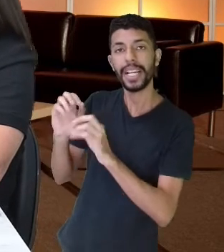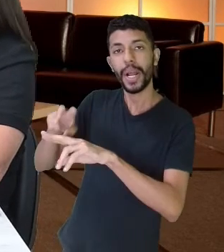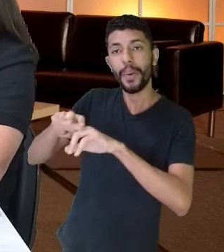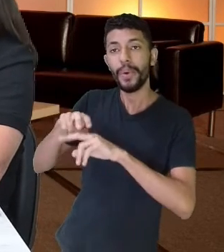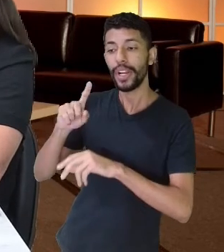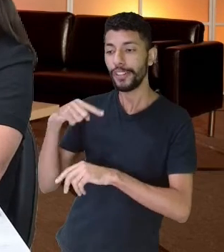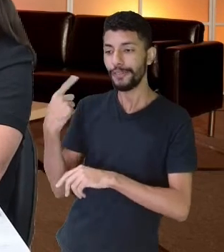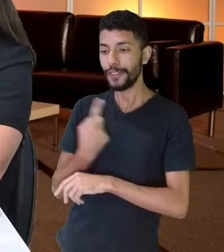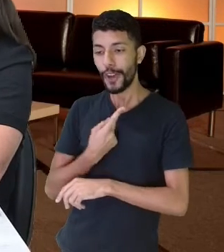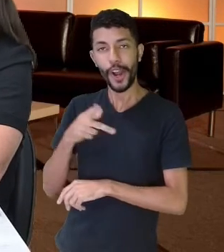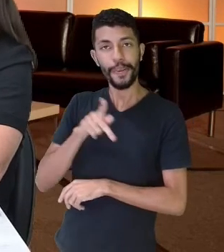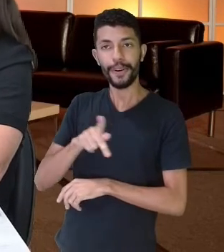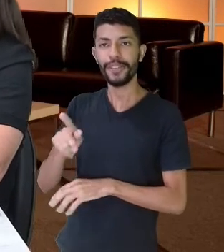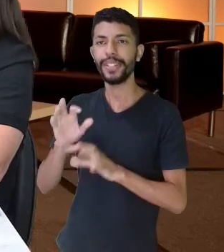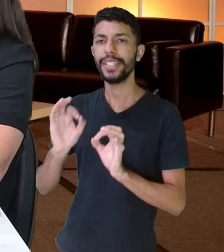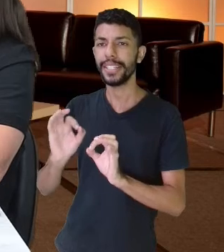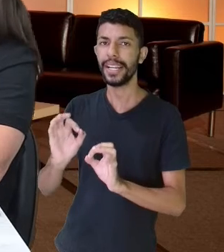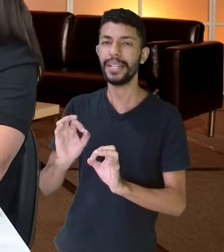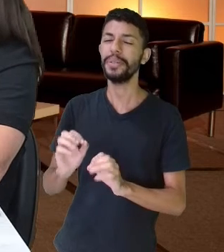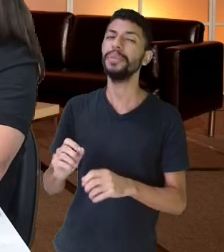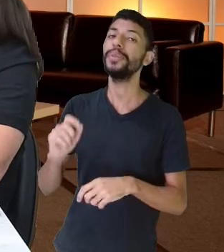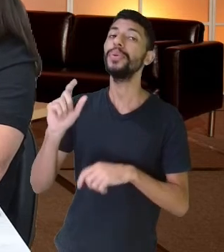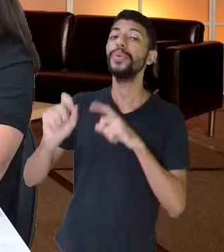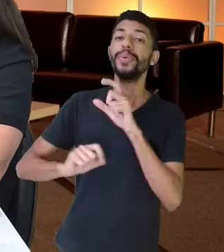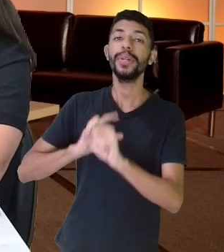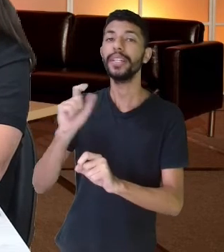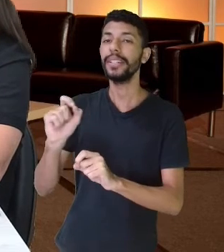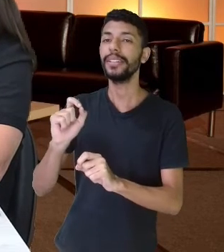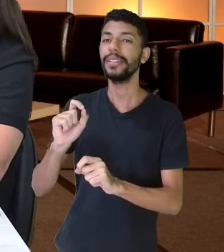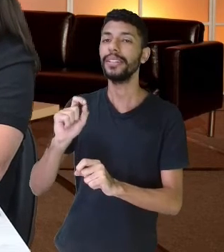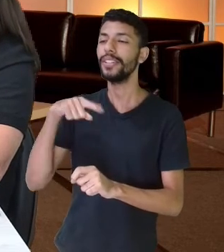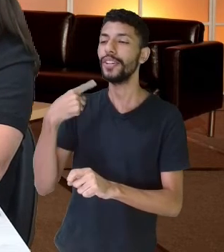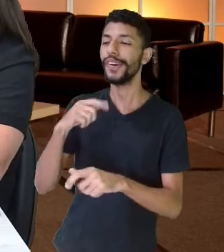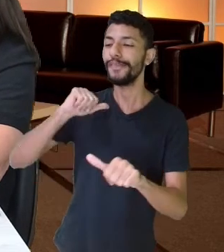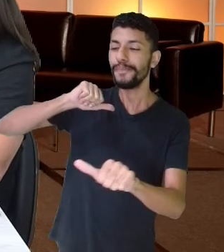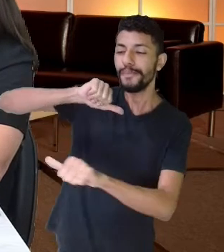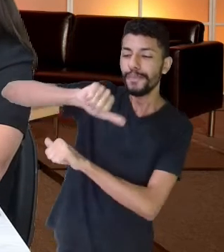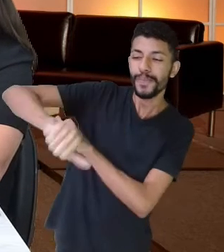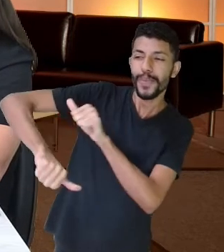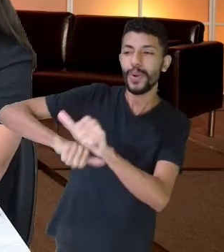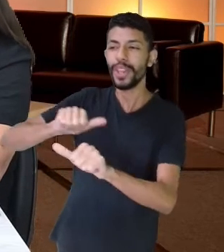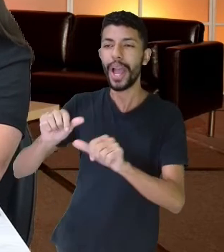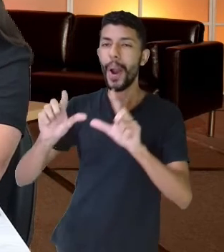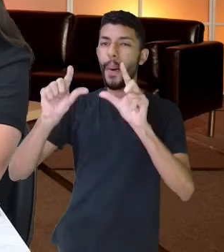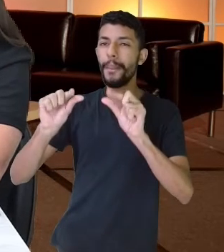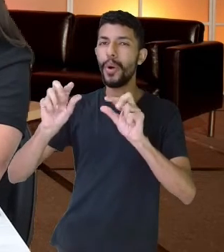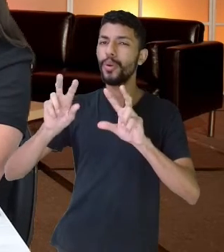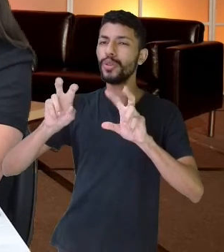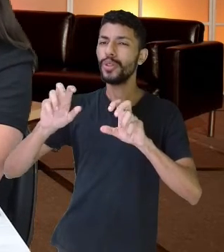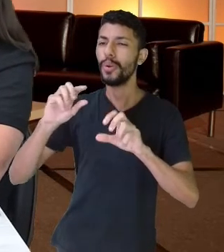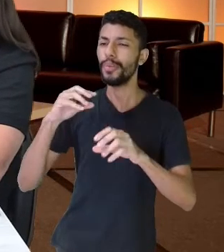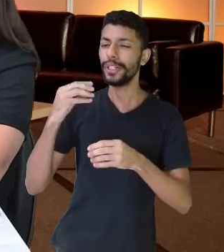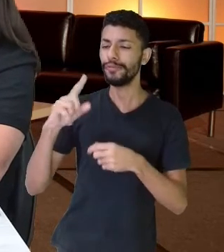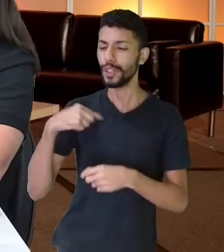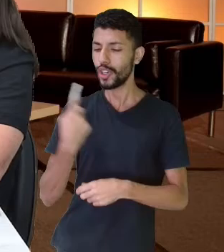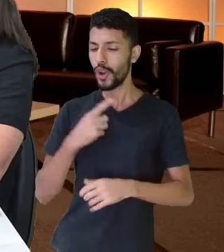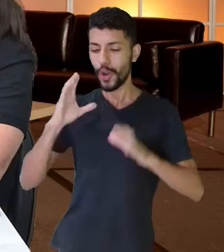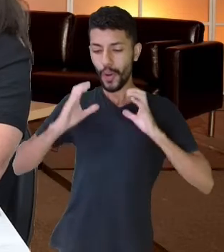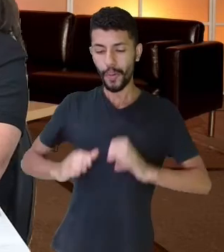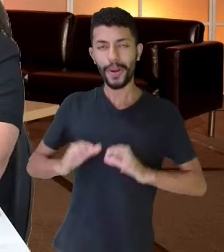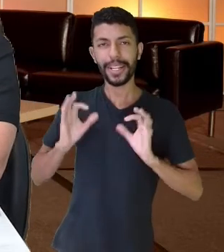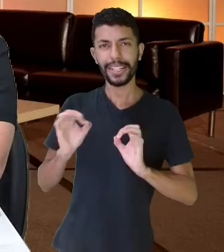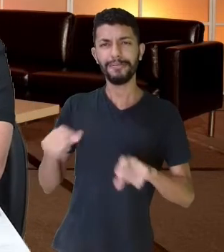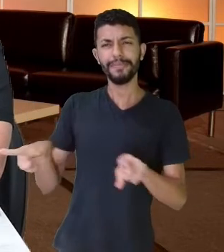e professoras, nós iremos mudar um pouco a nossa postura e